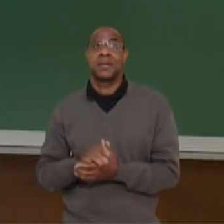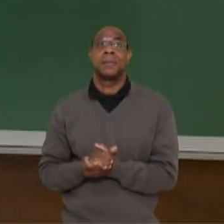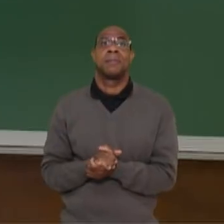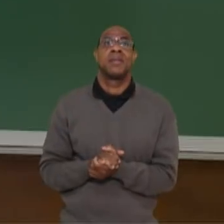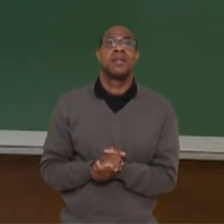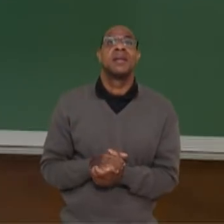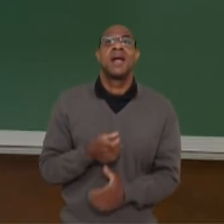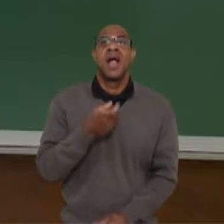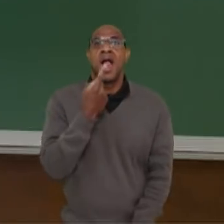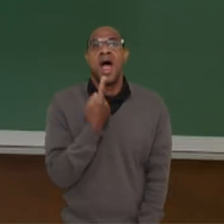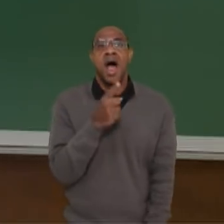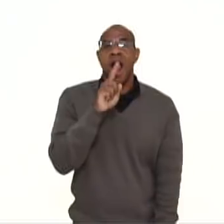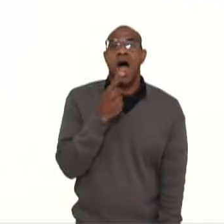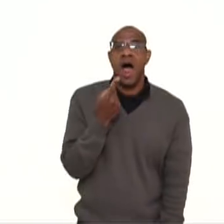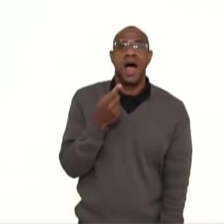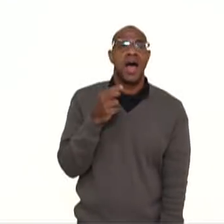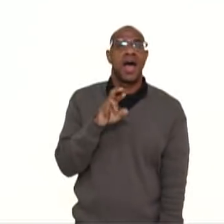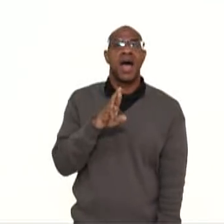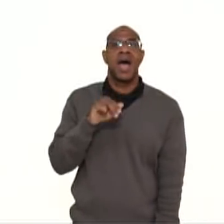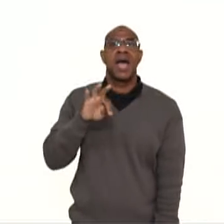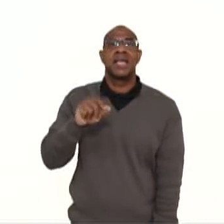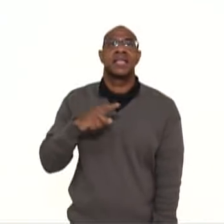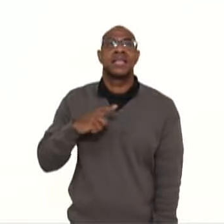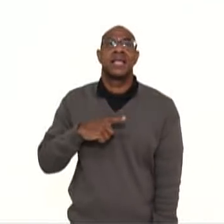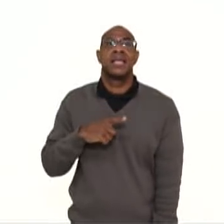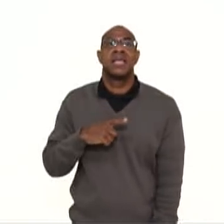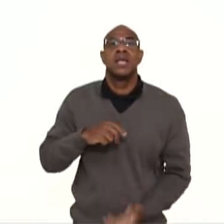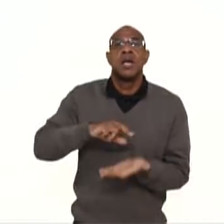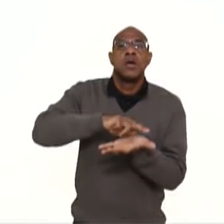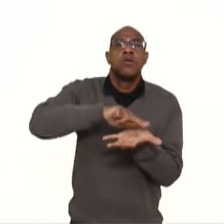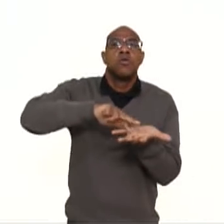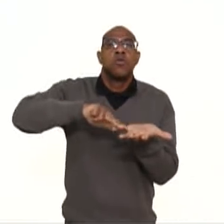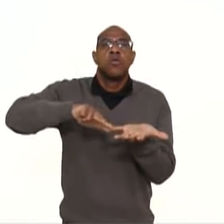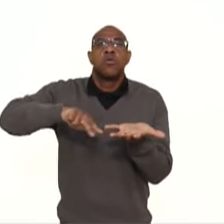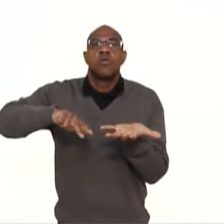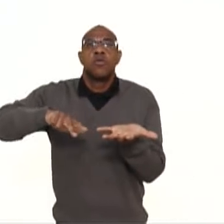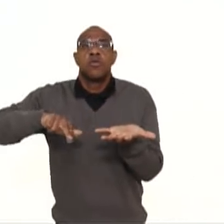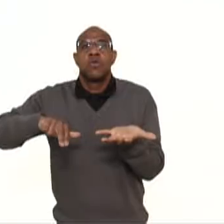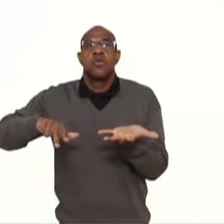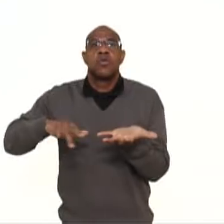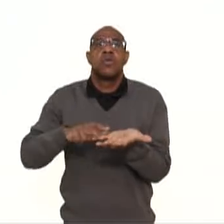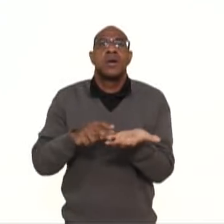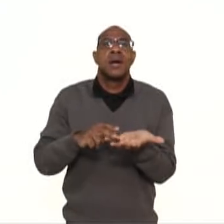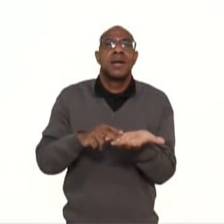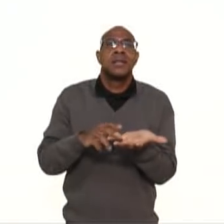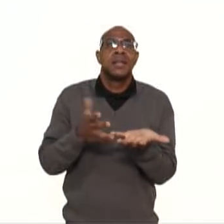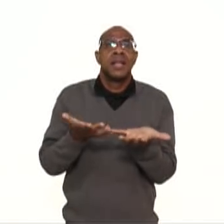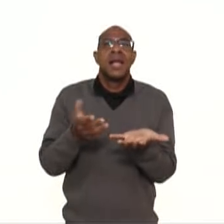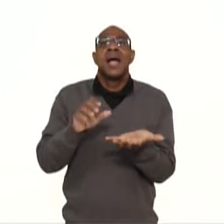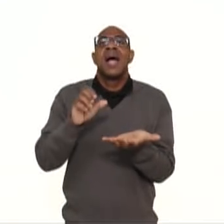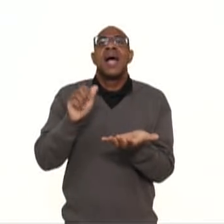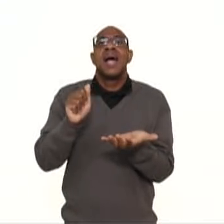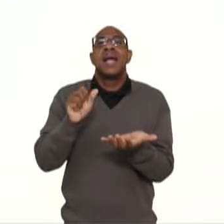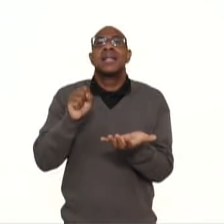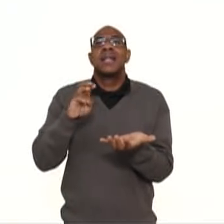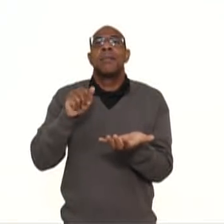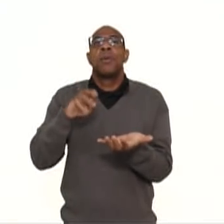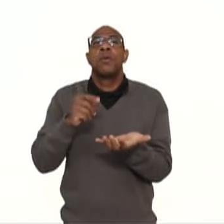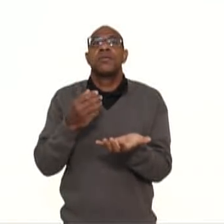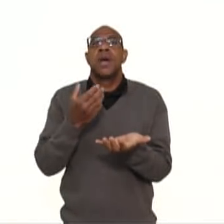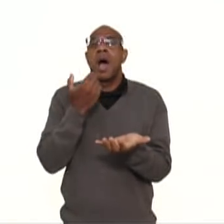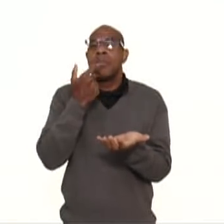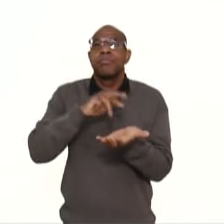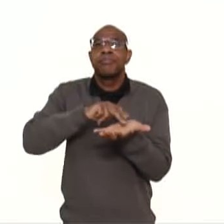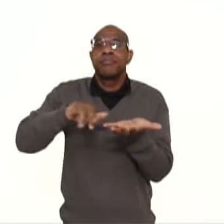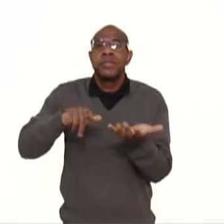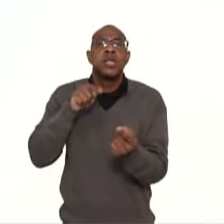Na sorveteria que Rita frequenta, existem 18 sabores de sorvete e 5 sabores de caldas. De quantas formas diferentes ela